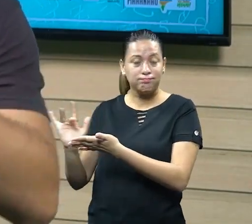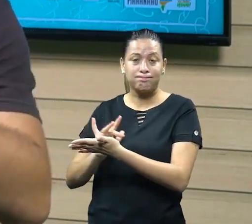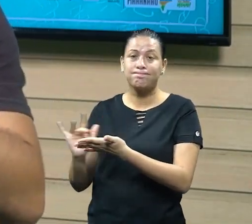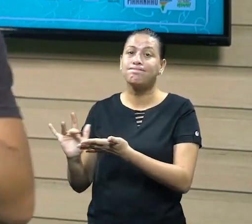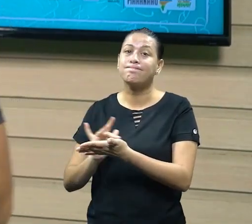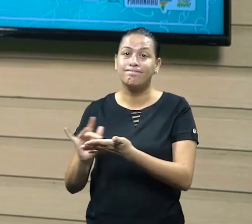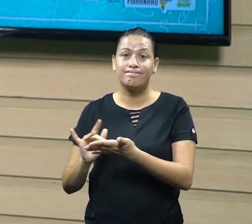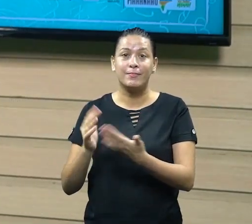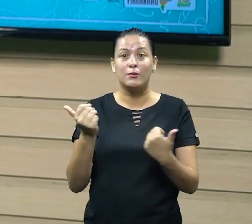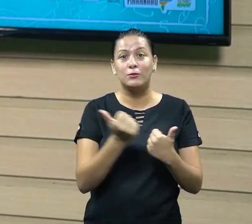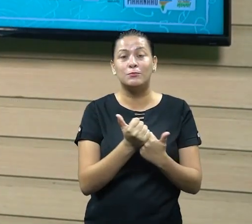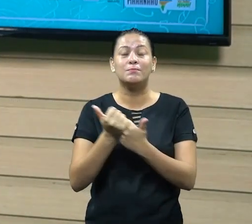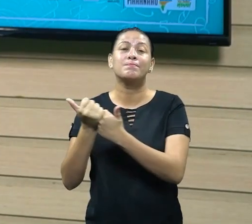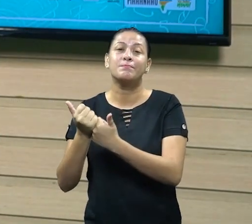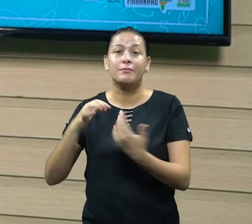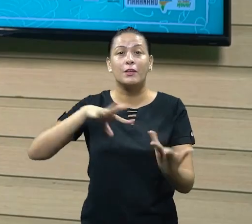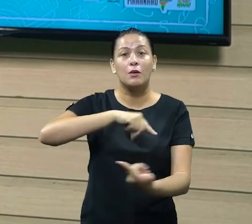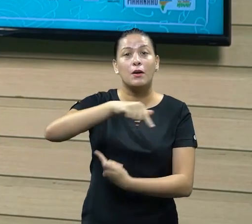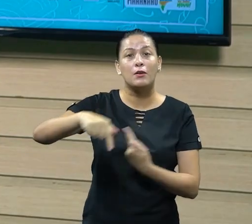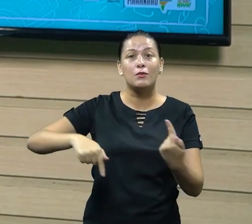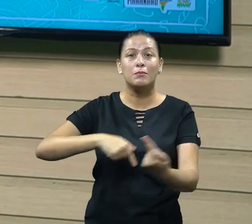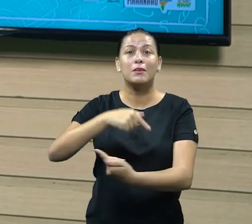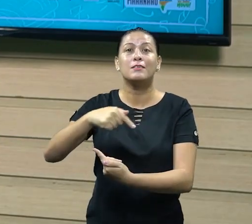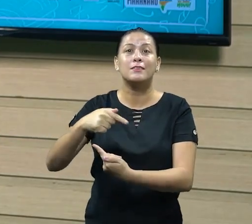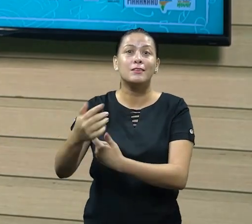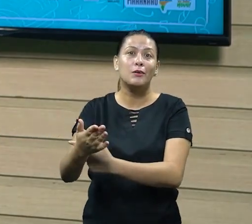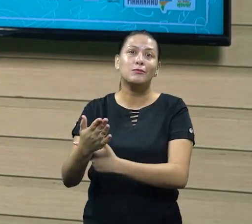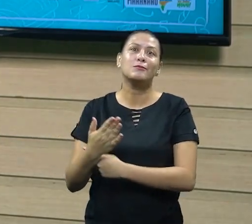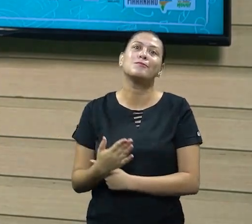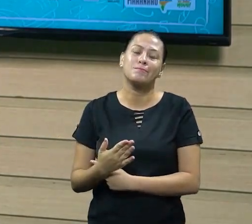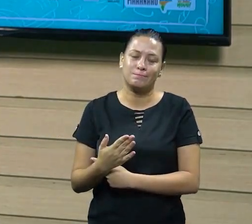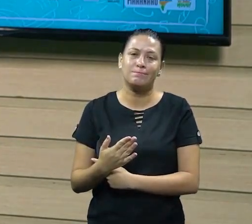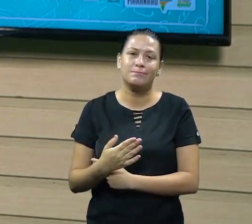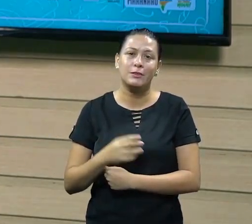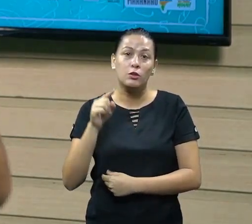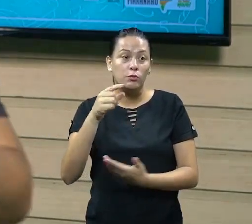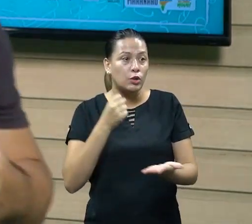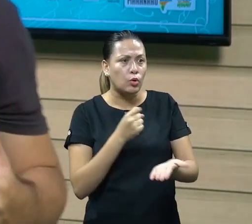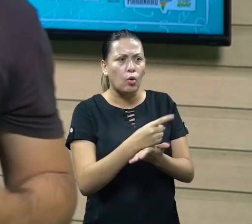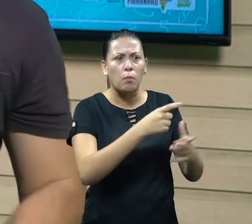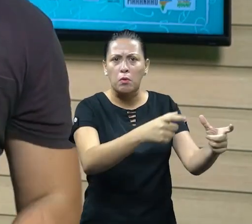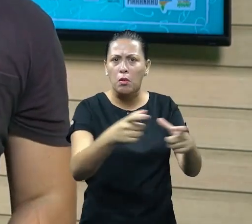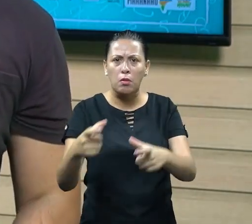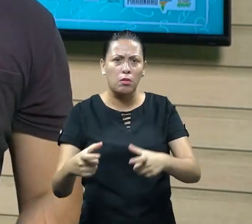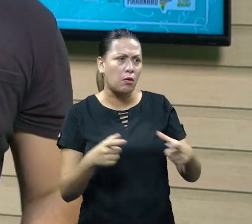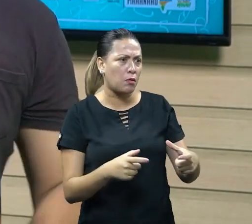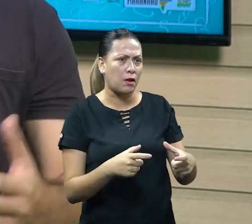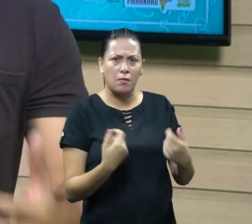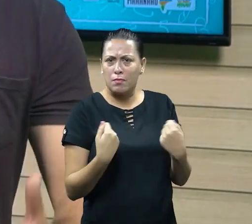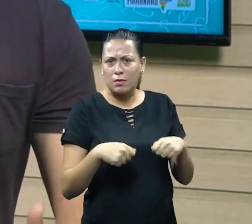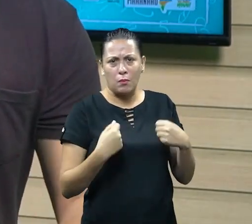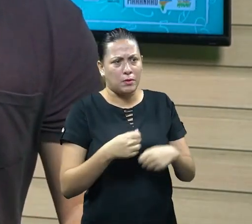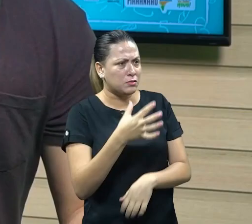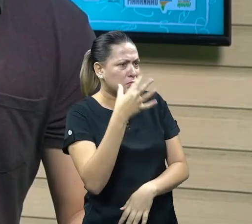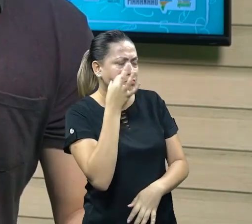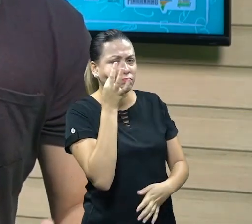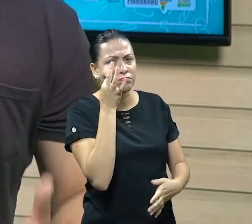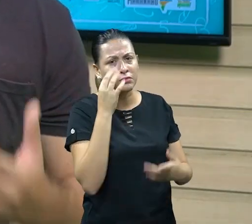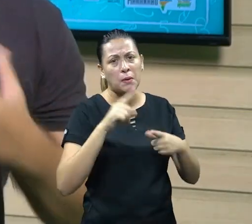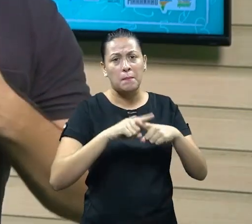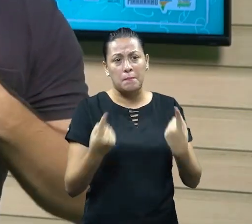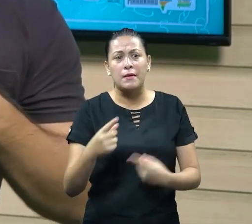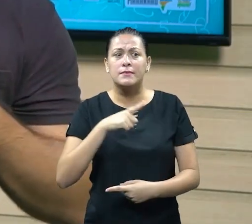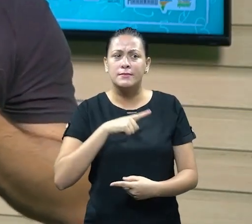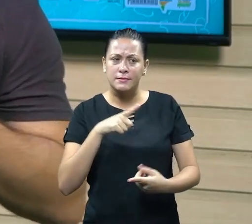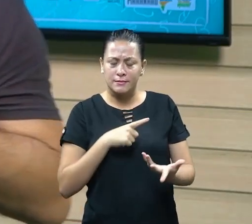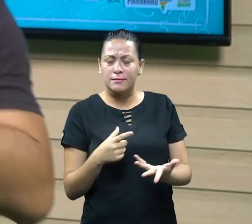a globalização ela te trouxe isso, ela te permite comprar algo em um local que você nunca pisou fisicamente, mas tem o produto de lá.